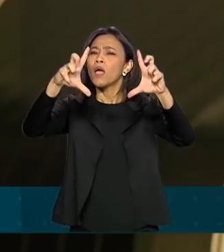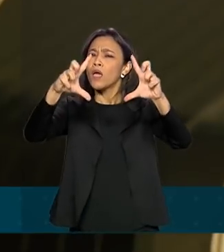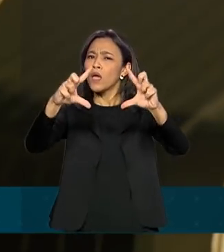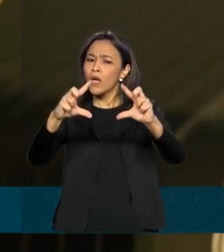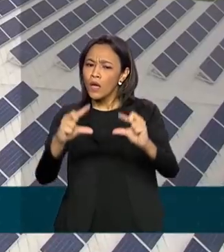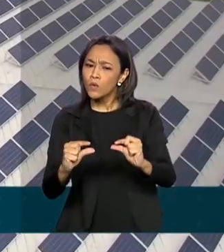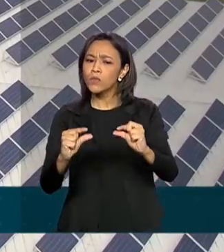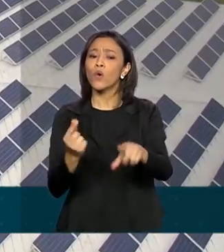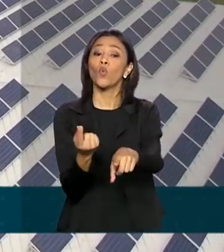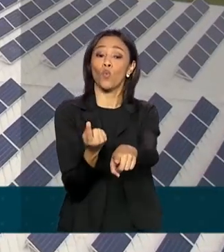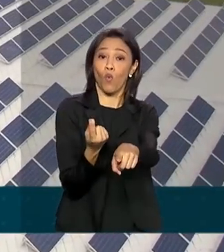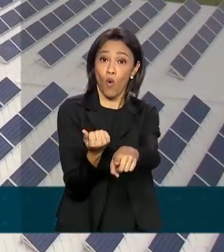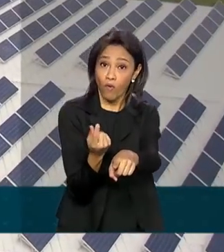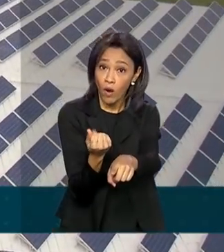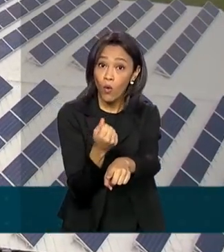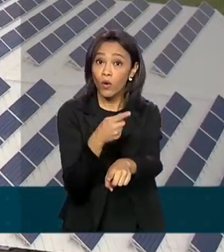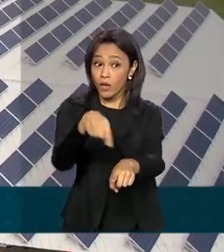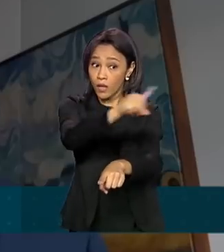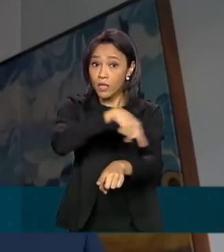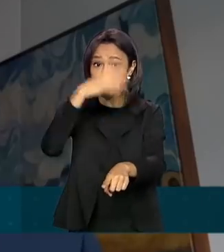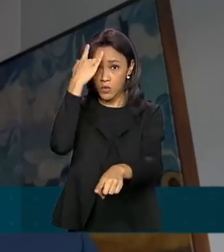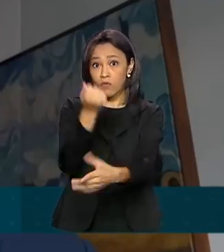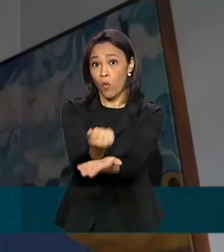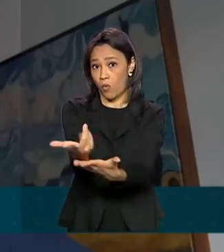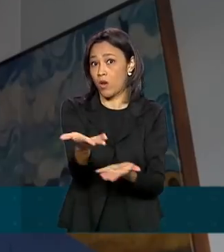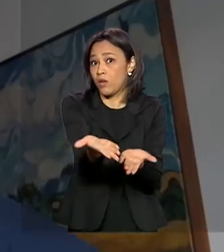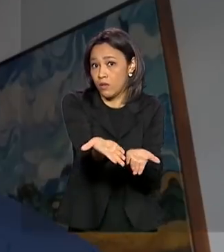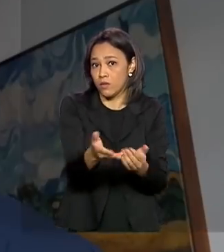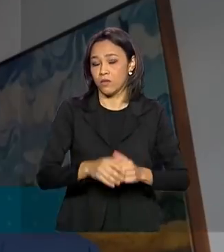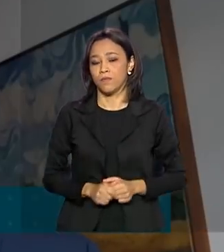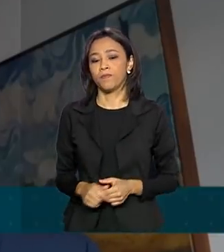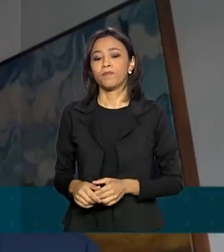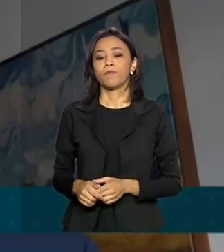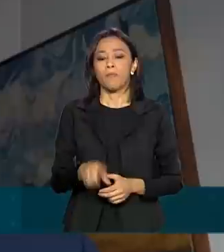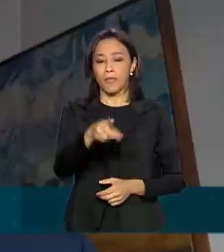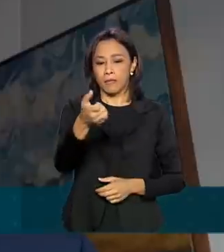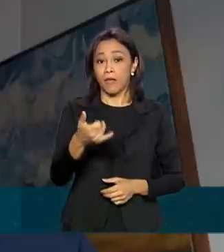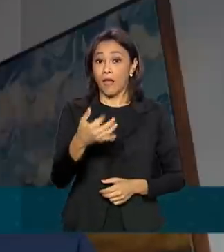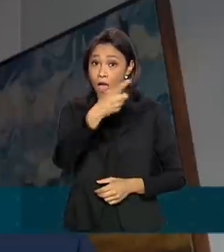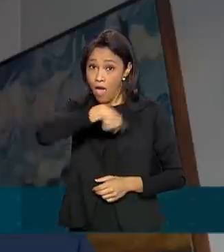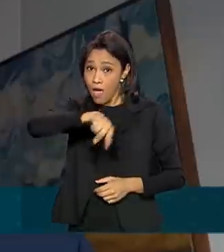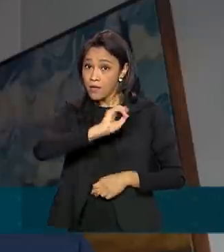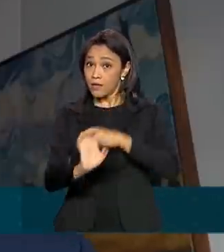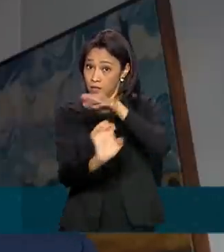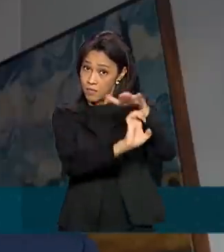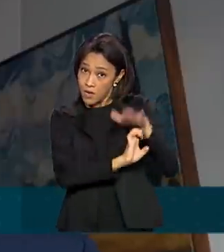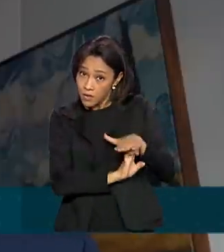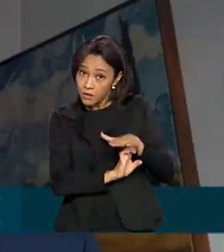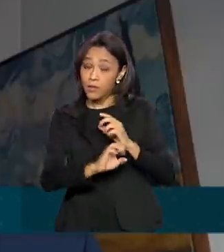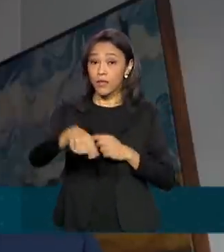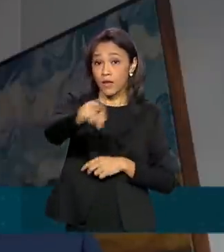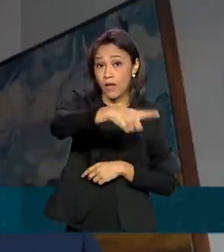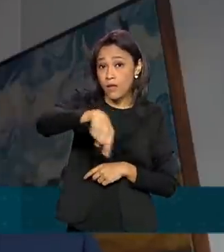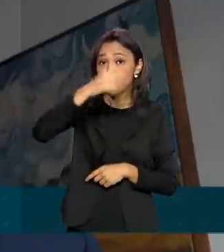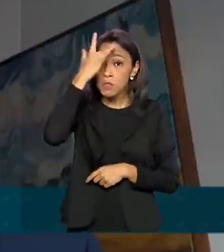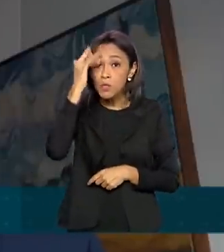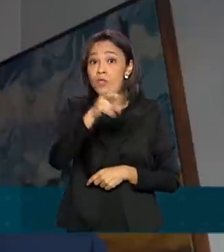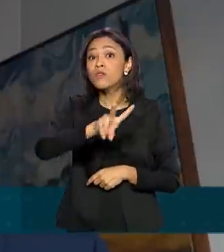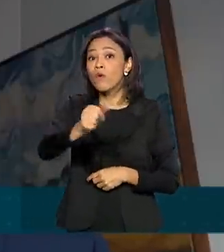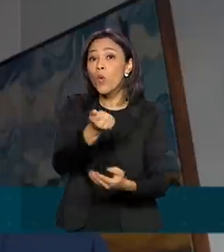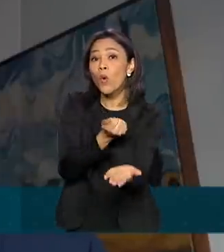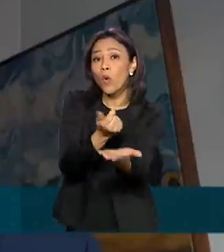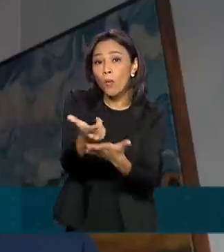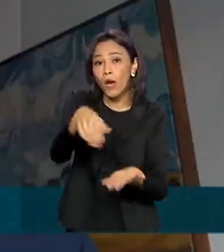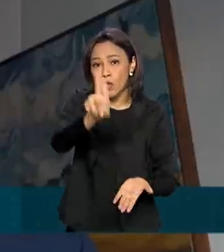no valor que será pago pelo consumidor. Para aquelas empresas e para os consumidores finais que vão utilizar